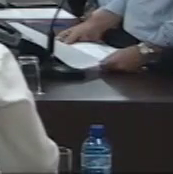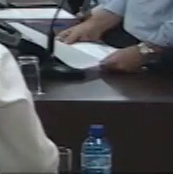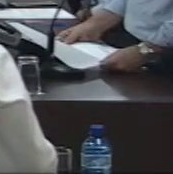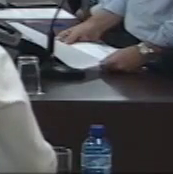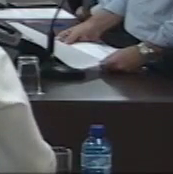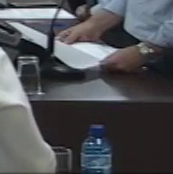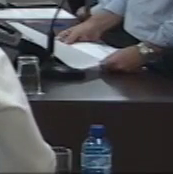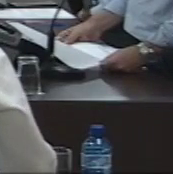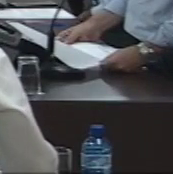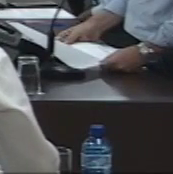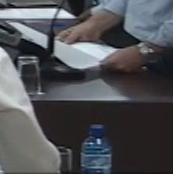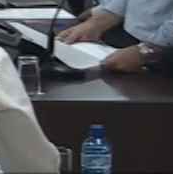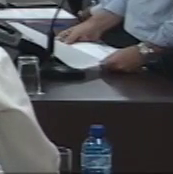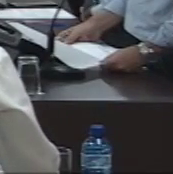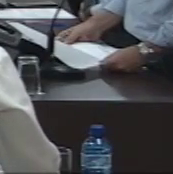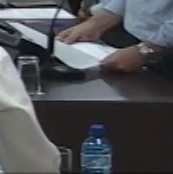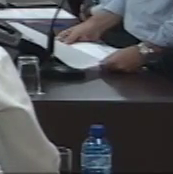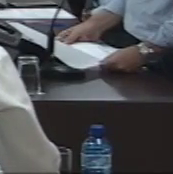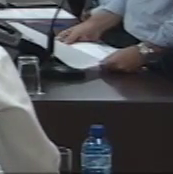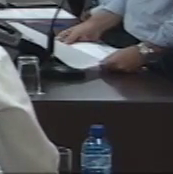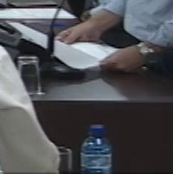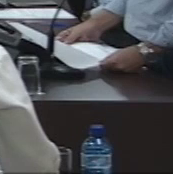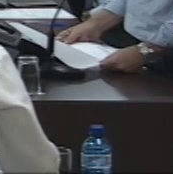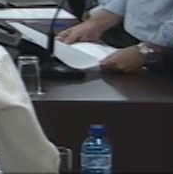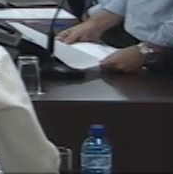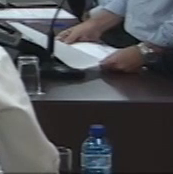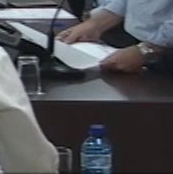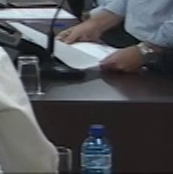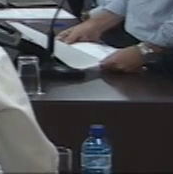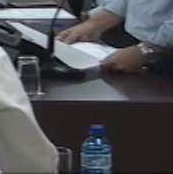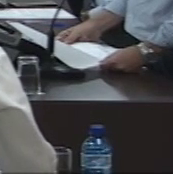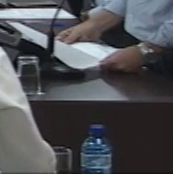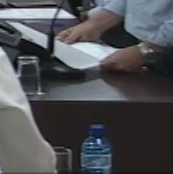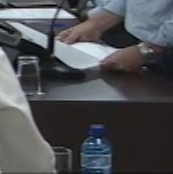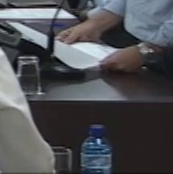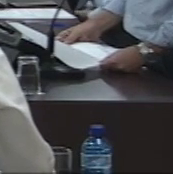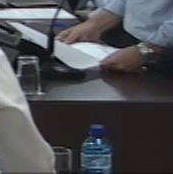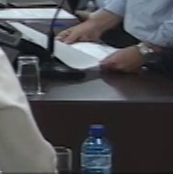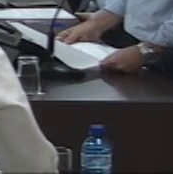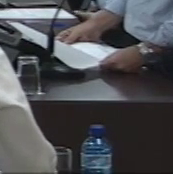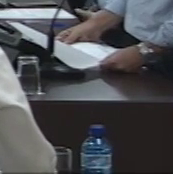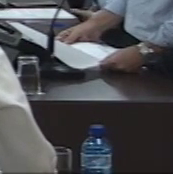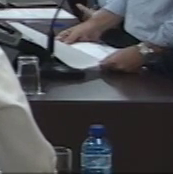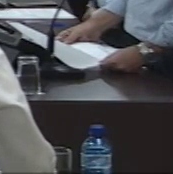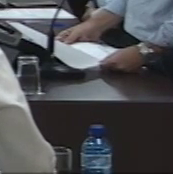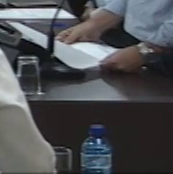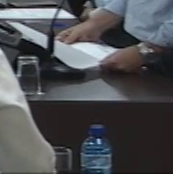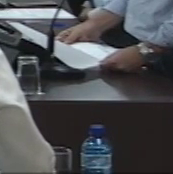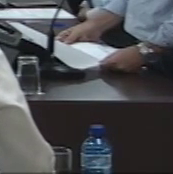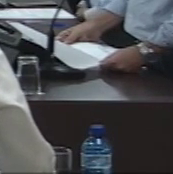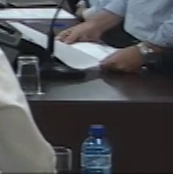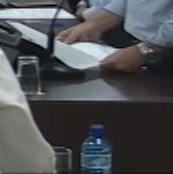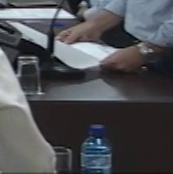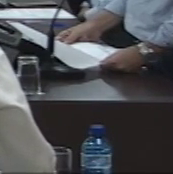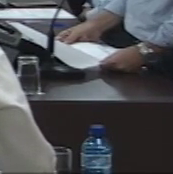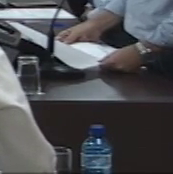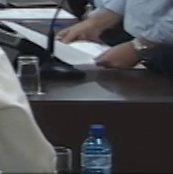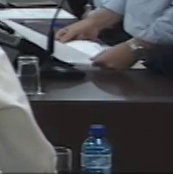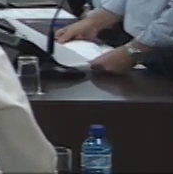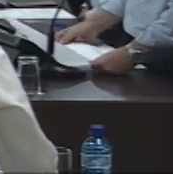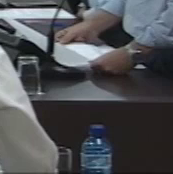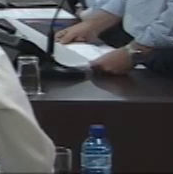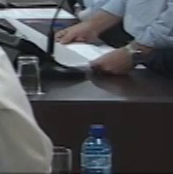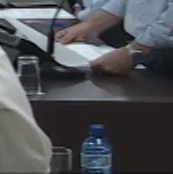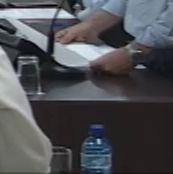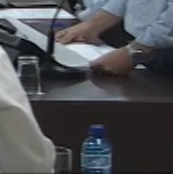Guzmão, Luiz Henrique Siqueira, Magdalena Tipa Moreira, Maicon Rogério Fonseca Beijo,